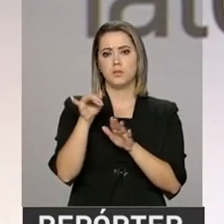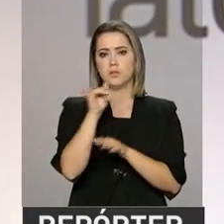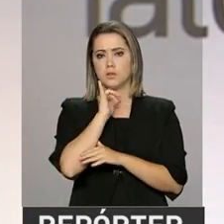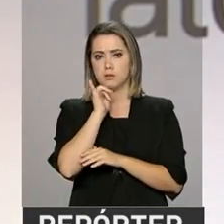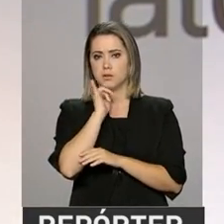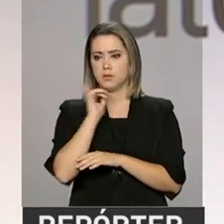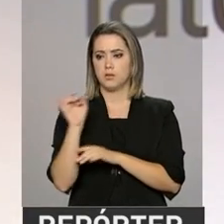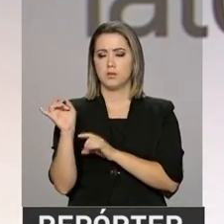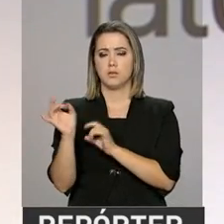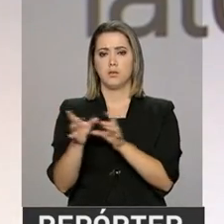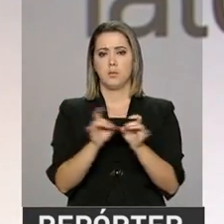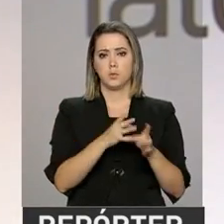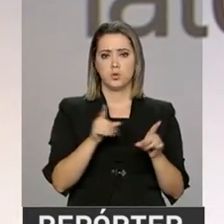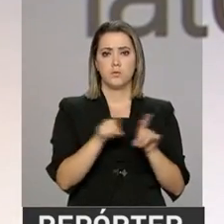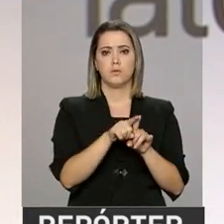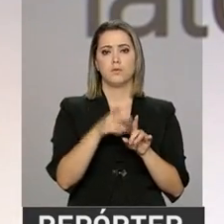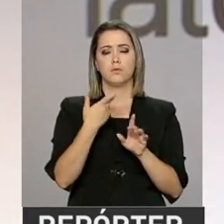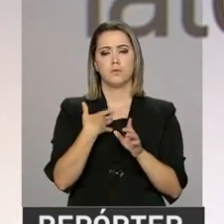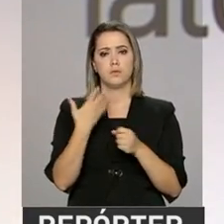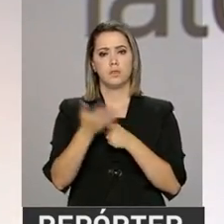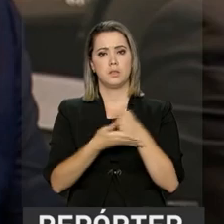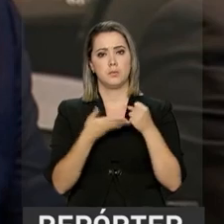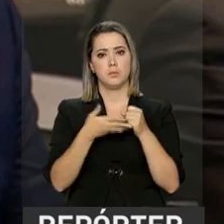licitações e estrutura